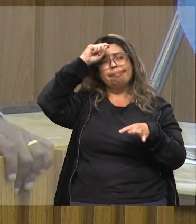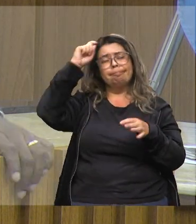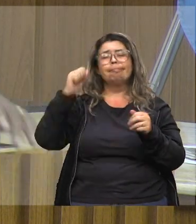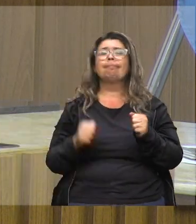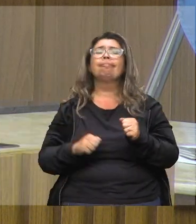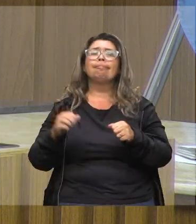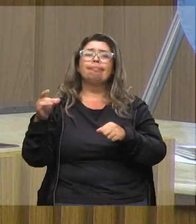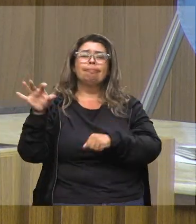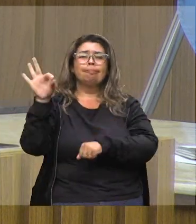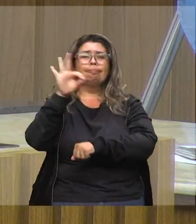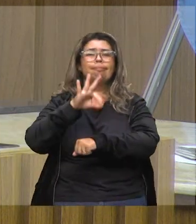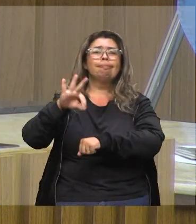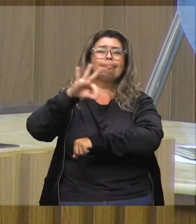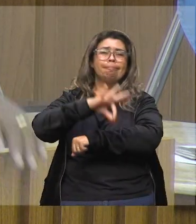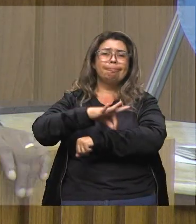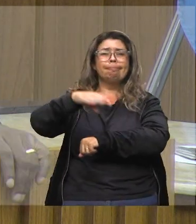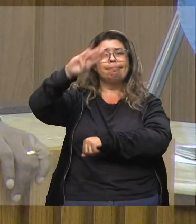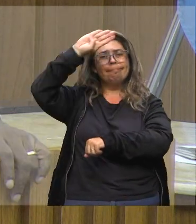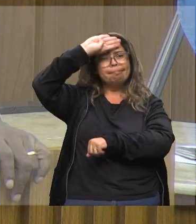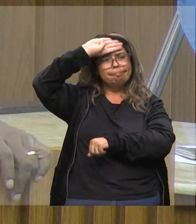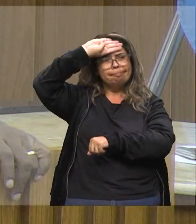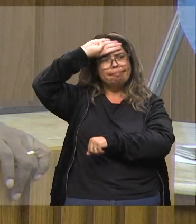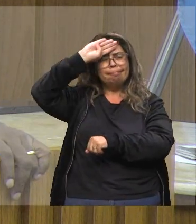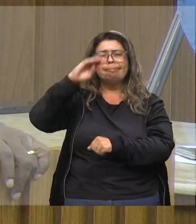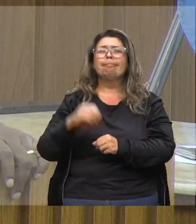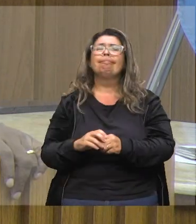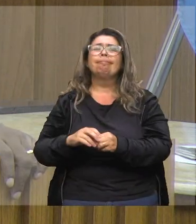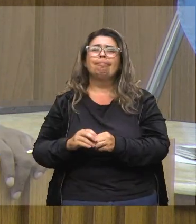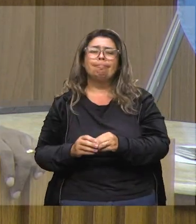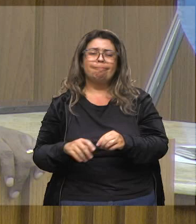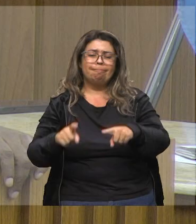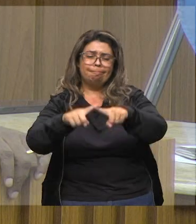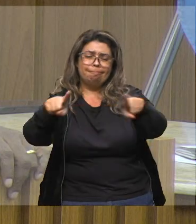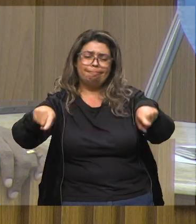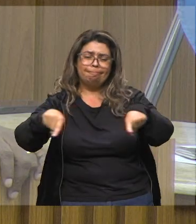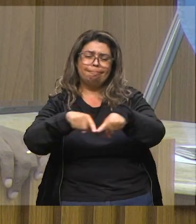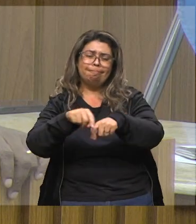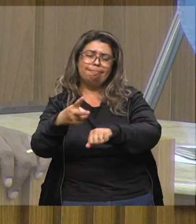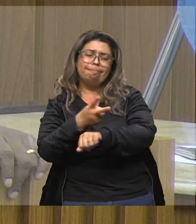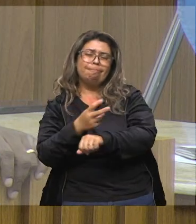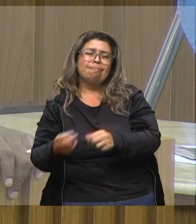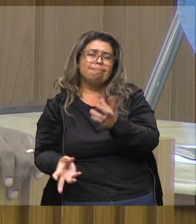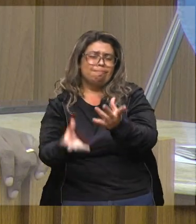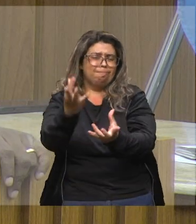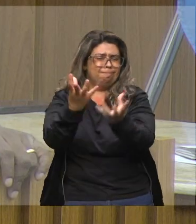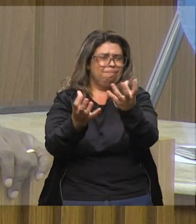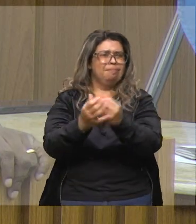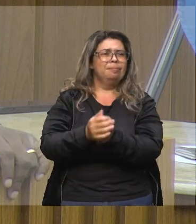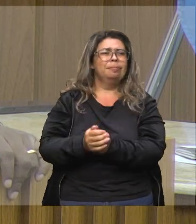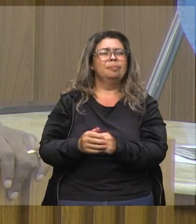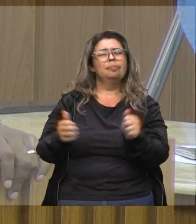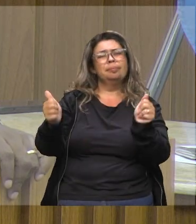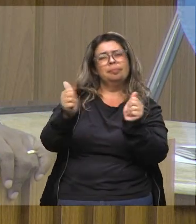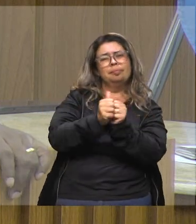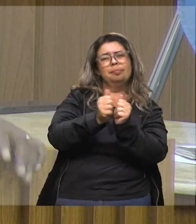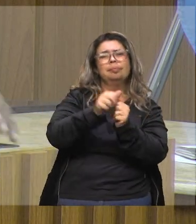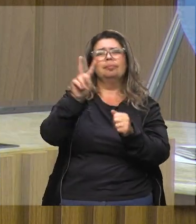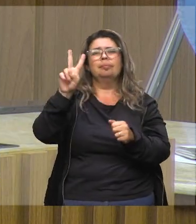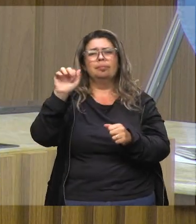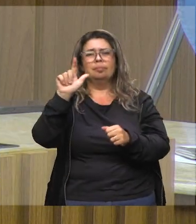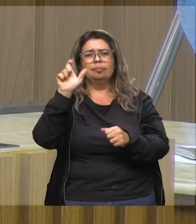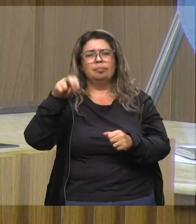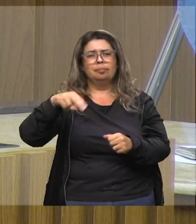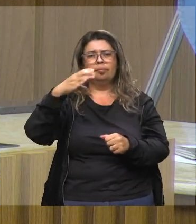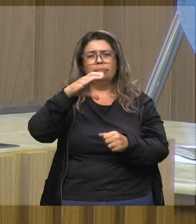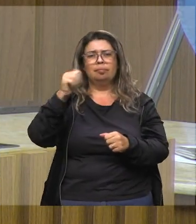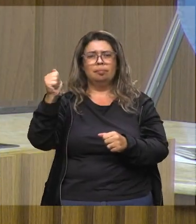aqui tem um matagal, o pessoal joga sujeiras, juntando águas, ali perto do Valença, eu sempre passo por ali também, tem